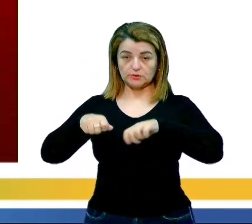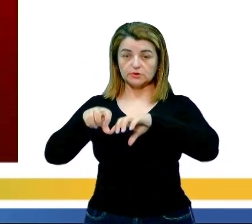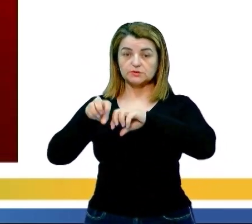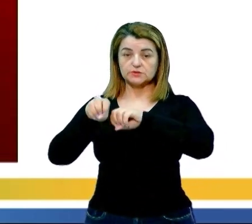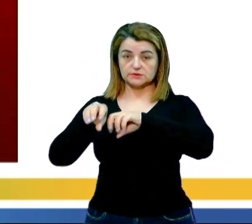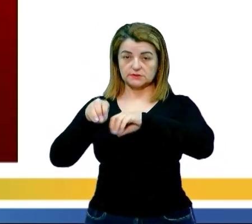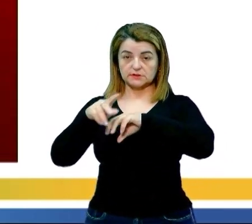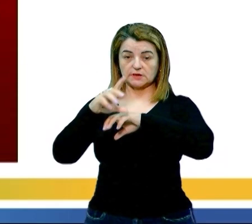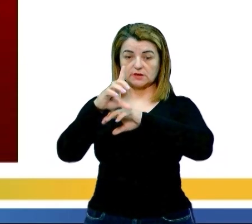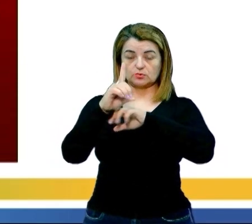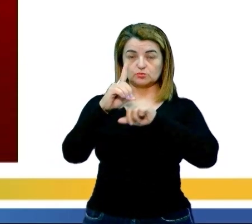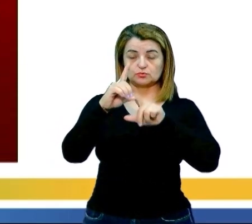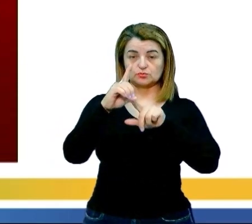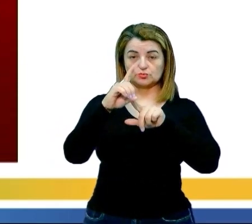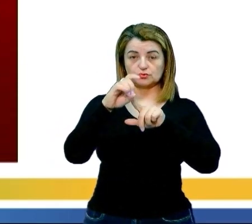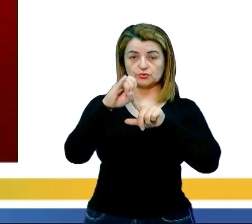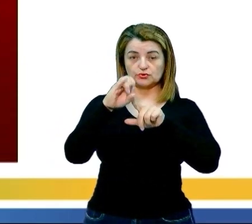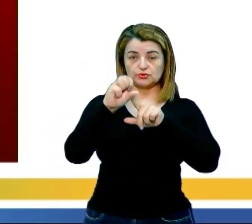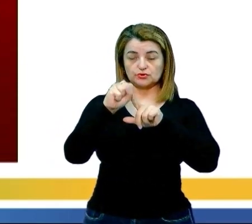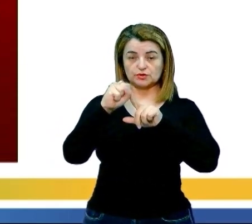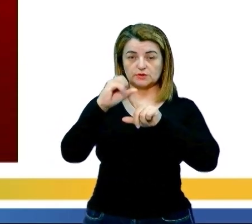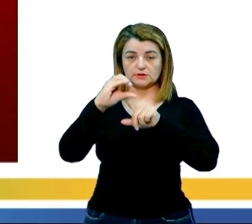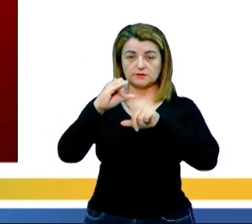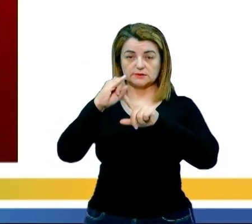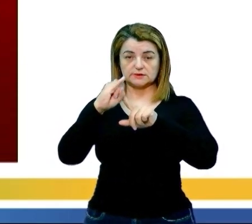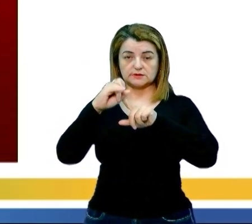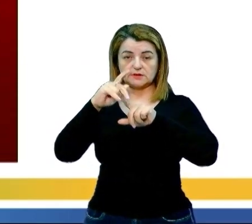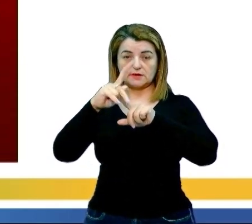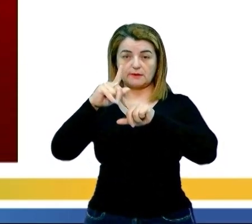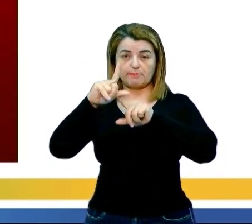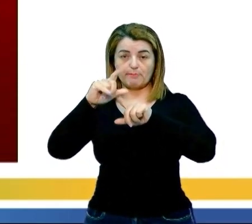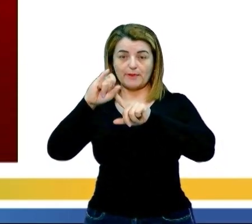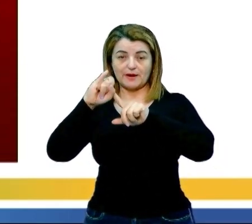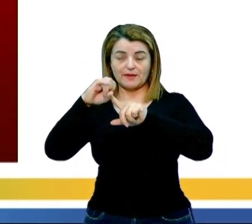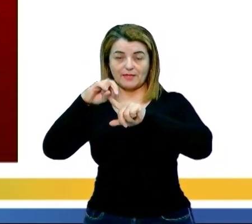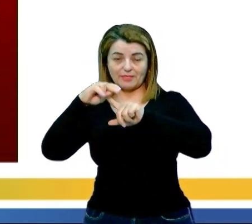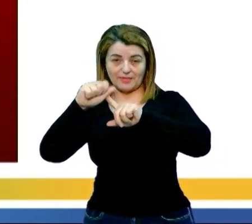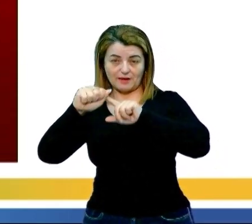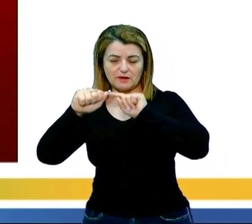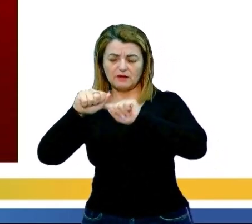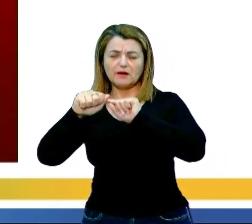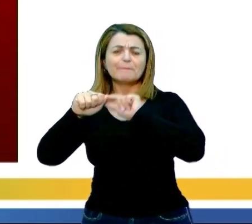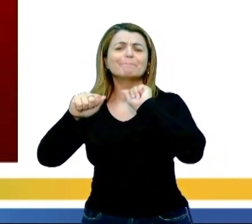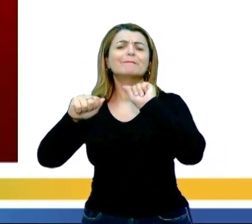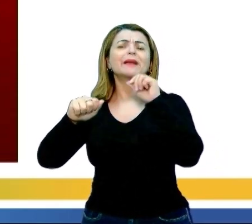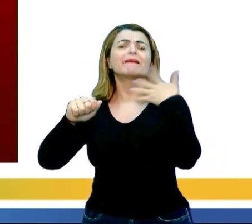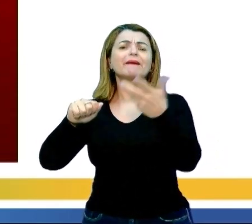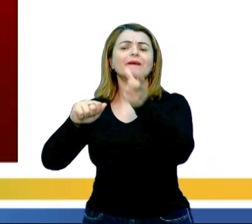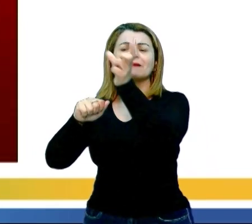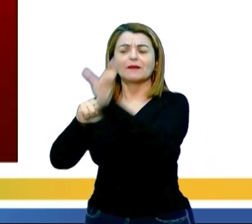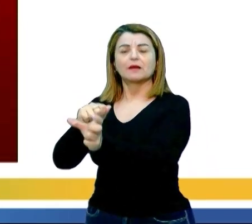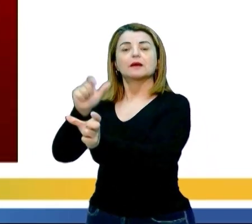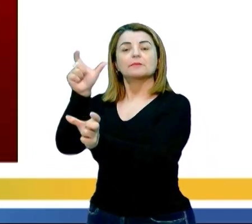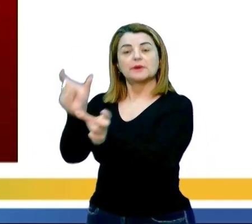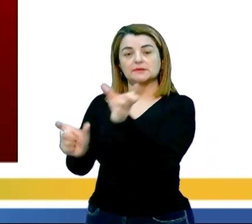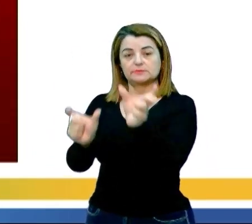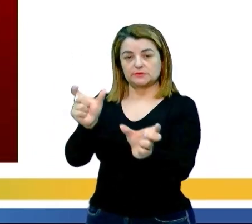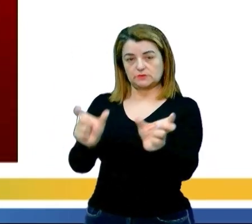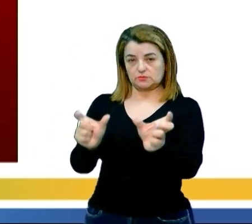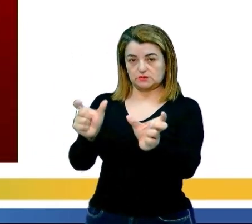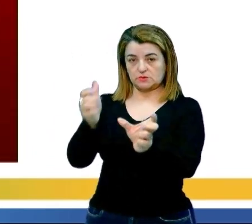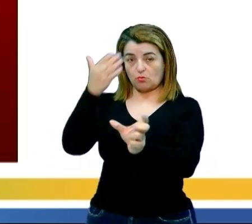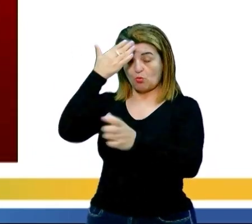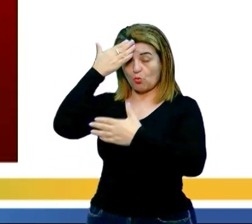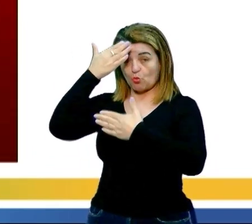tem o biopoder. Qual é o alvo? O corpo, o indivíduo. É o corpo individualizado, é o meu corpo, não é a